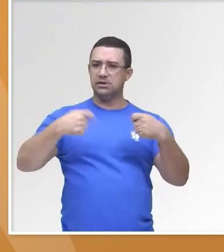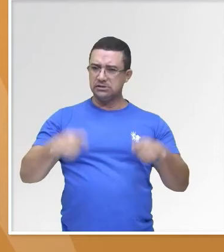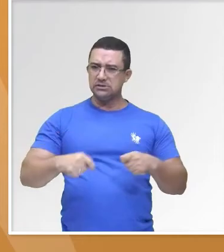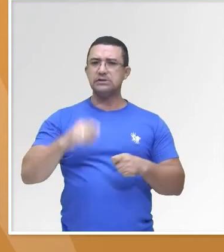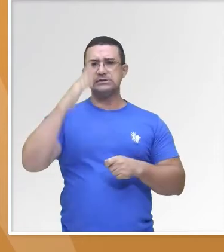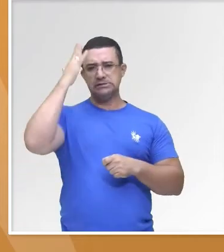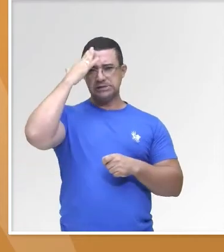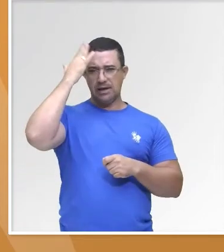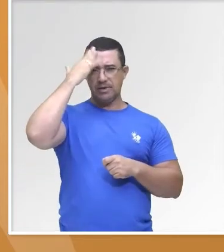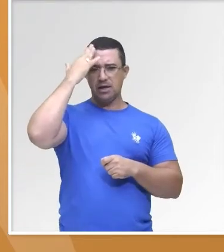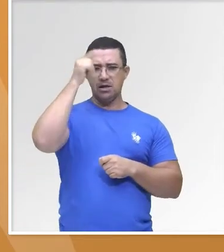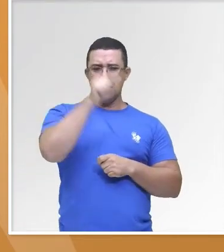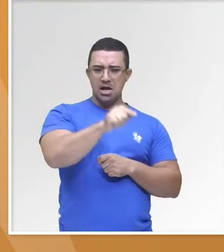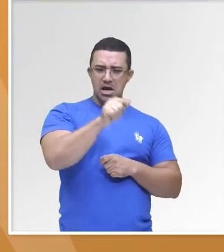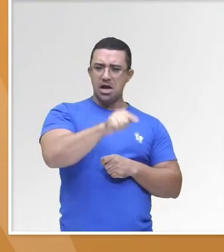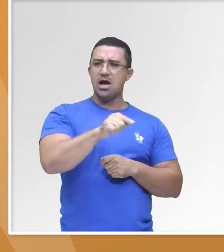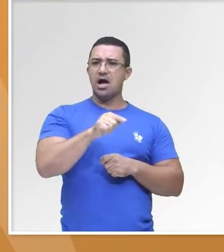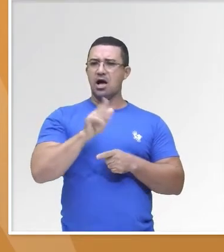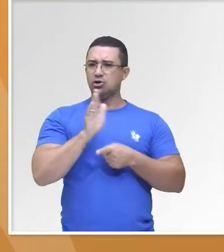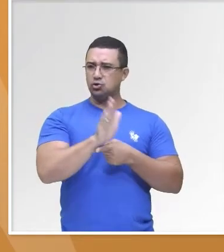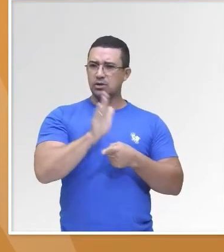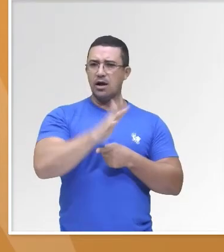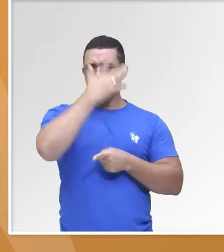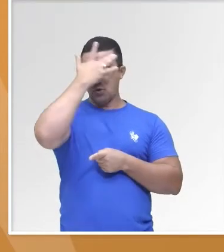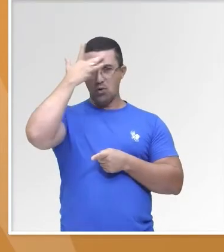para governar para o povo.